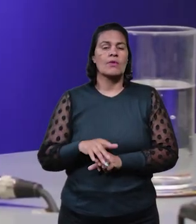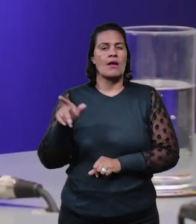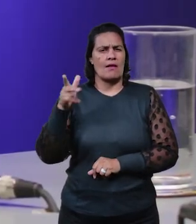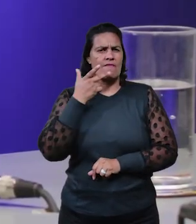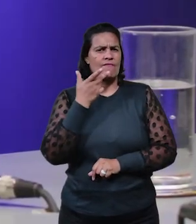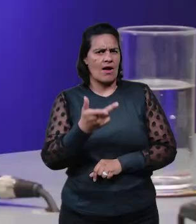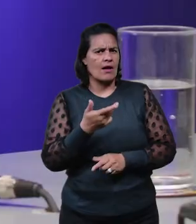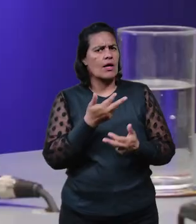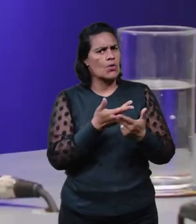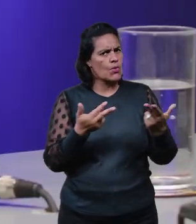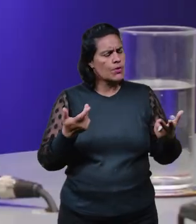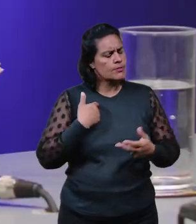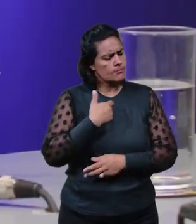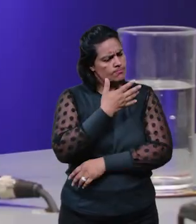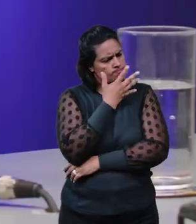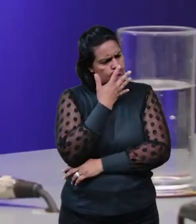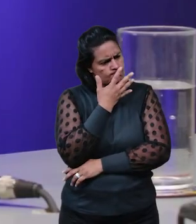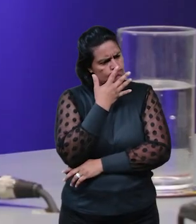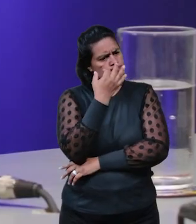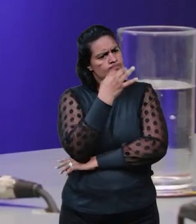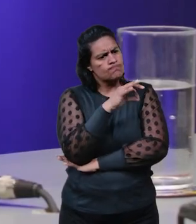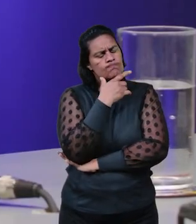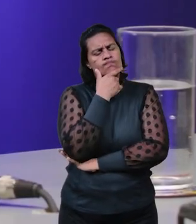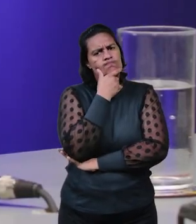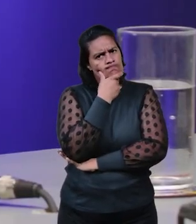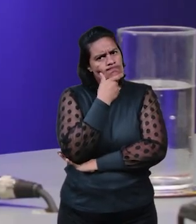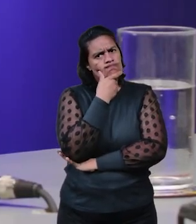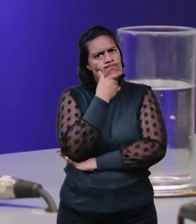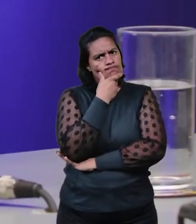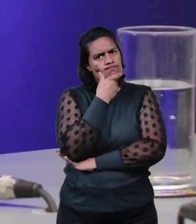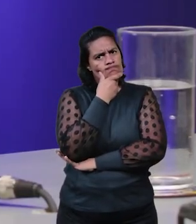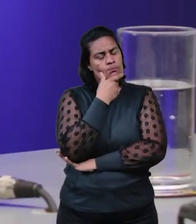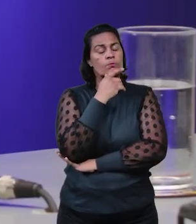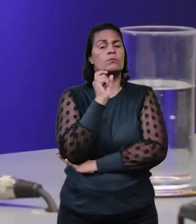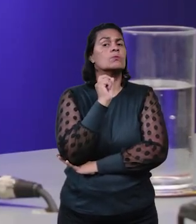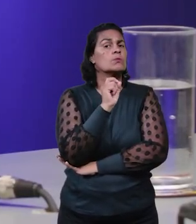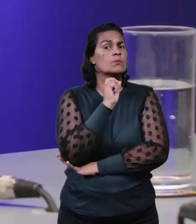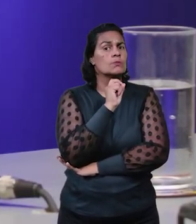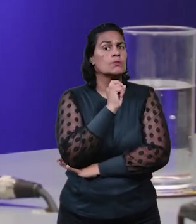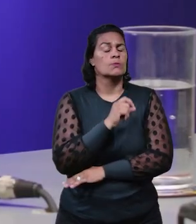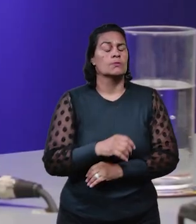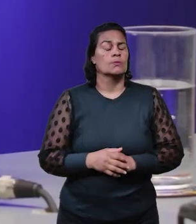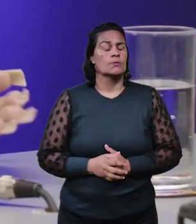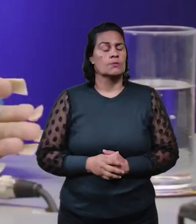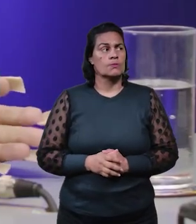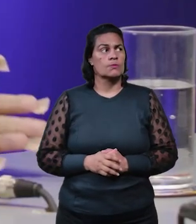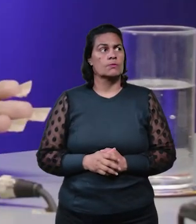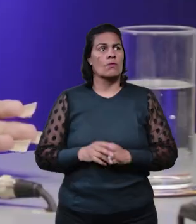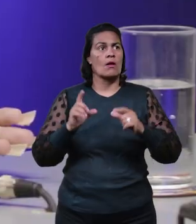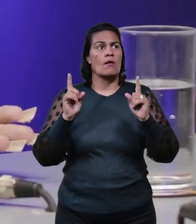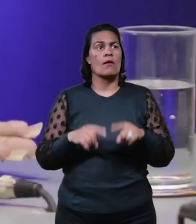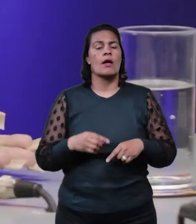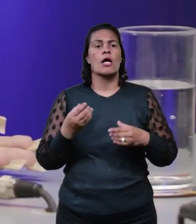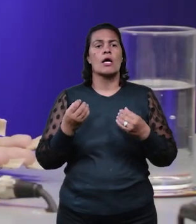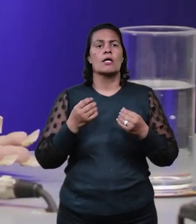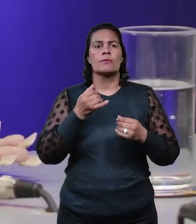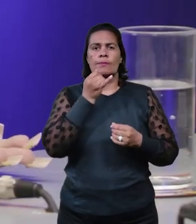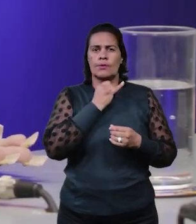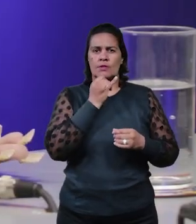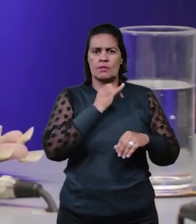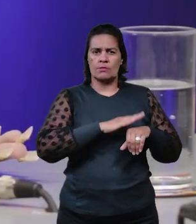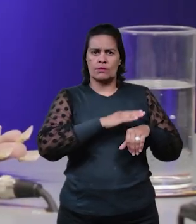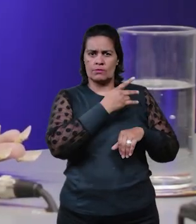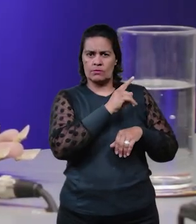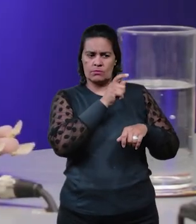algo que, desde a primeira vez que eu ouvi, sempre me tocou, que ela fala sobre o posicionamento da transista enquanto um